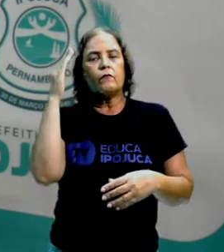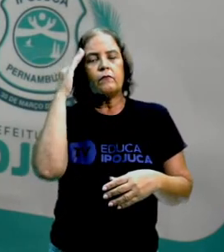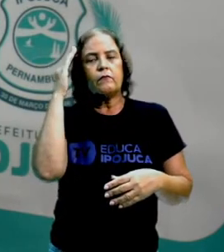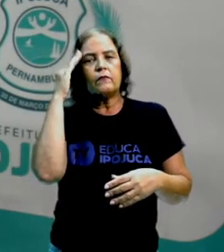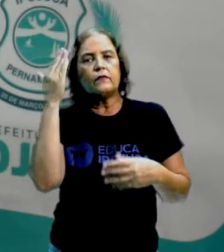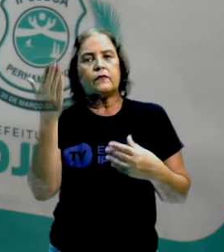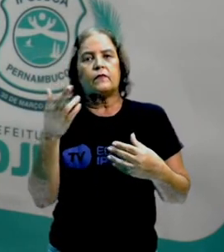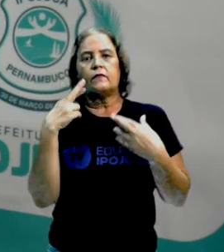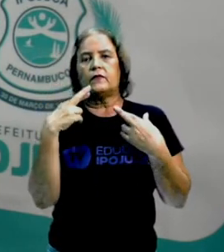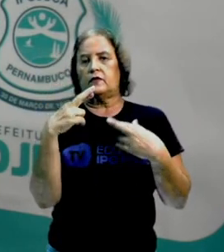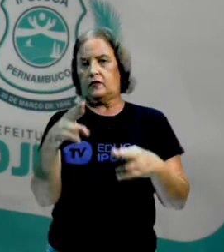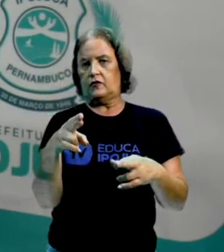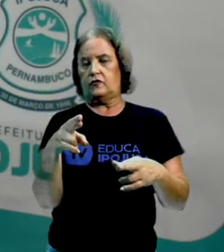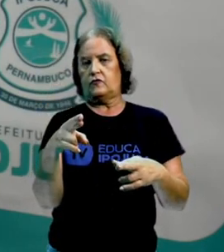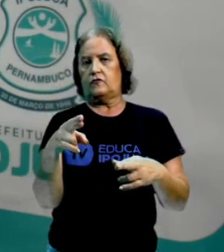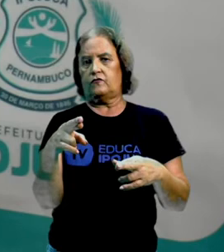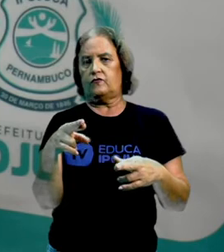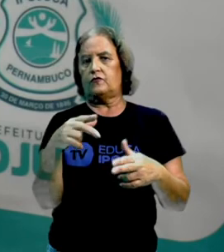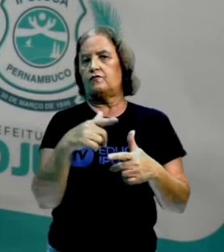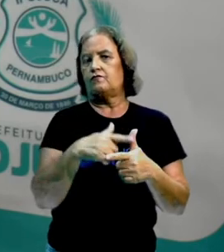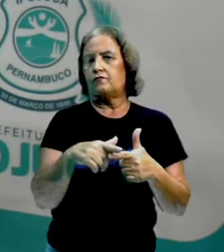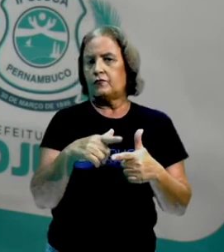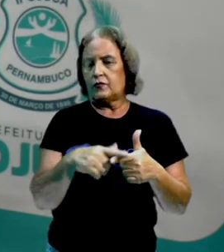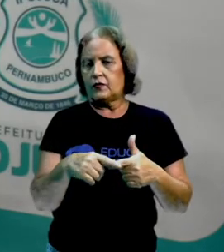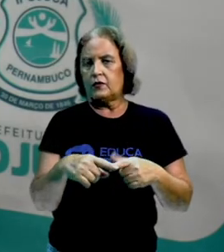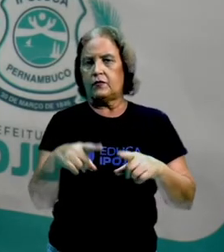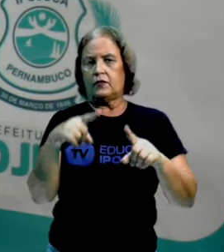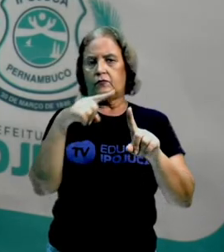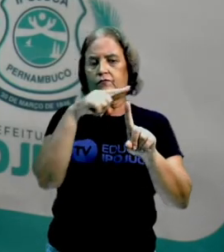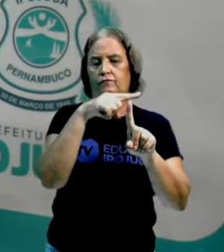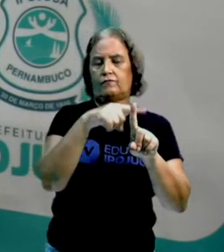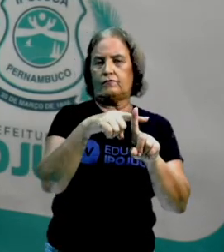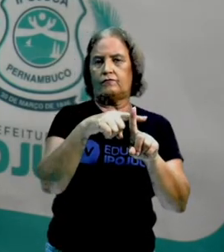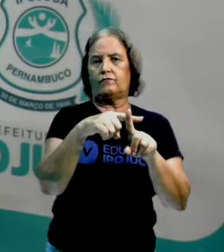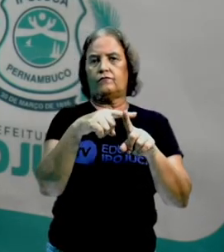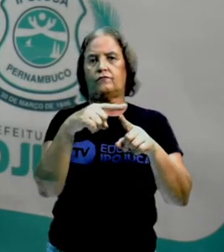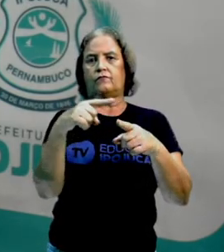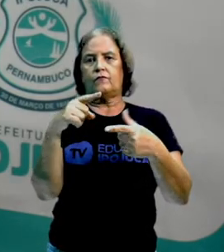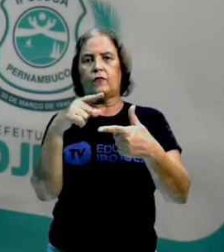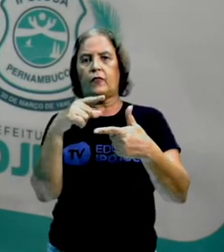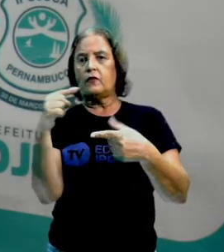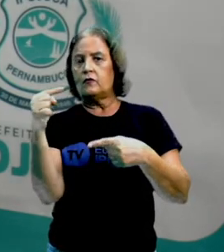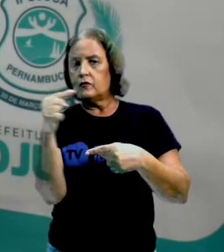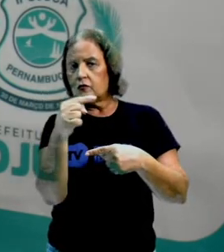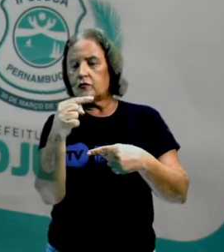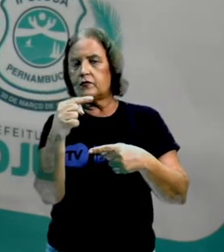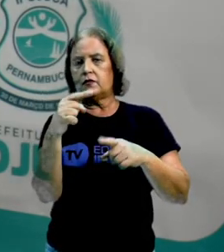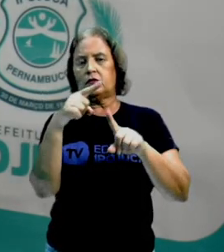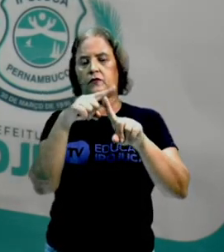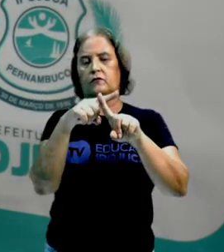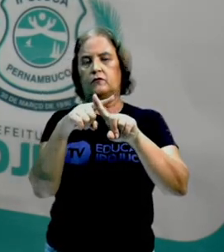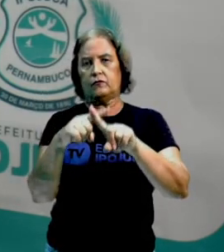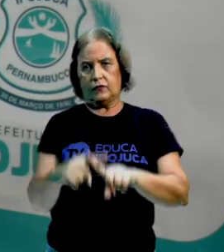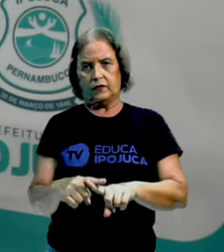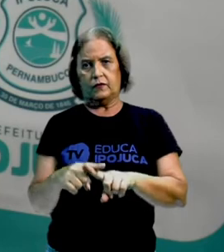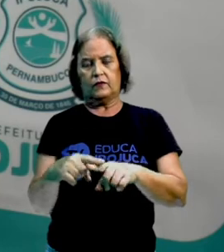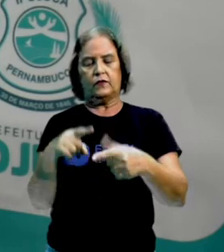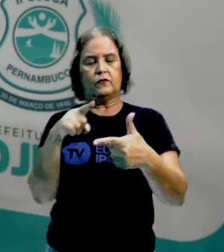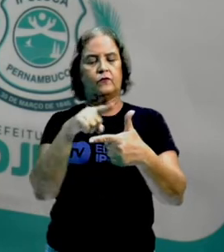para resolver a situação, o problema? Seja com adição, subtração, multiplicação ou